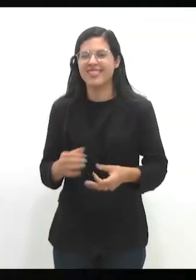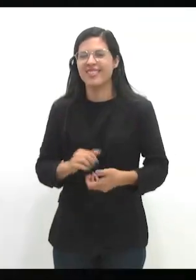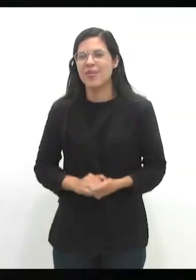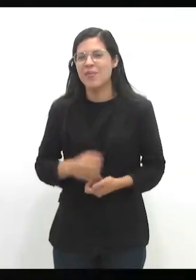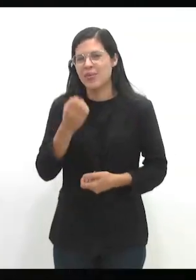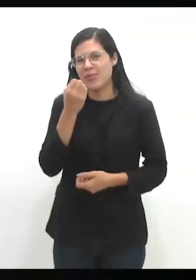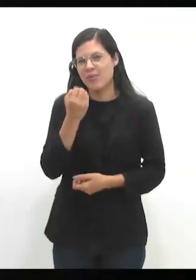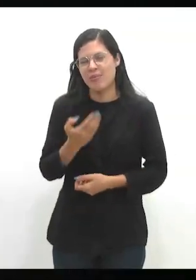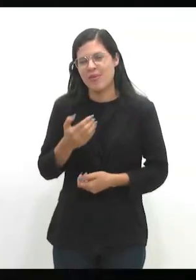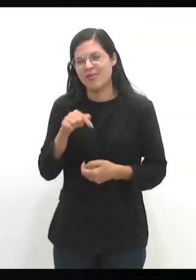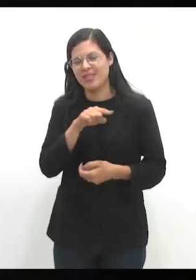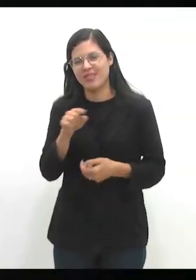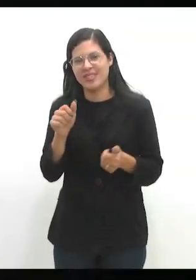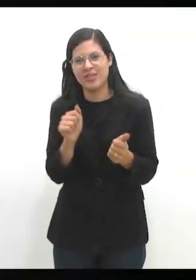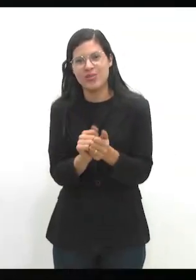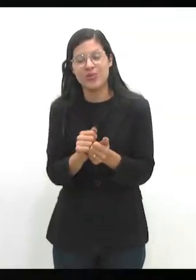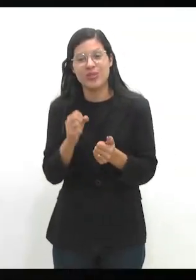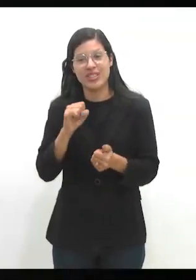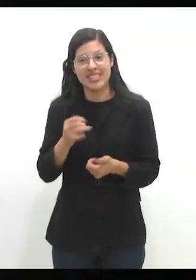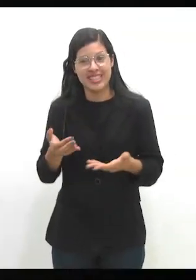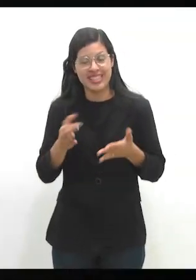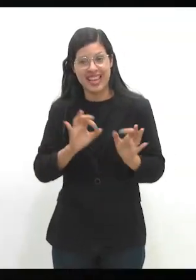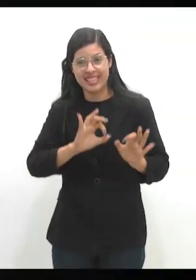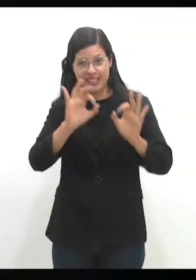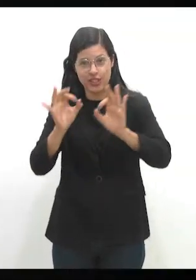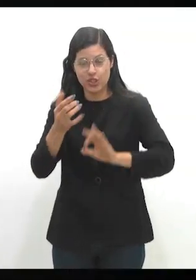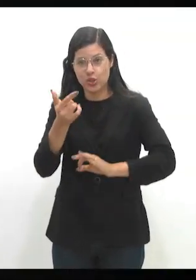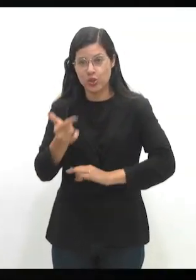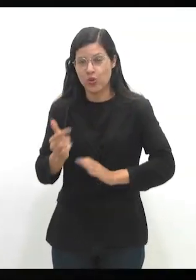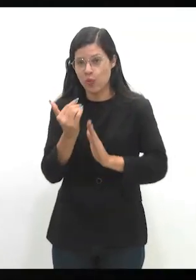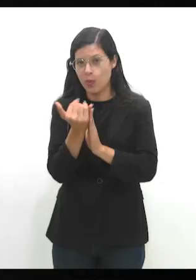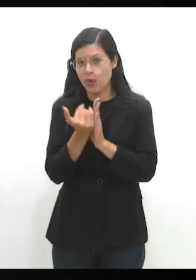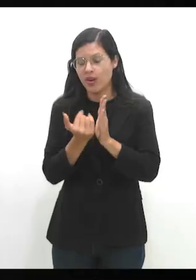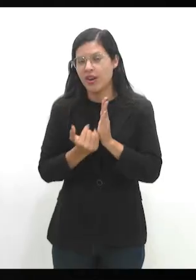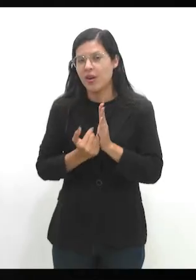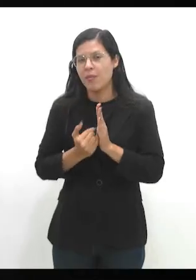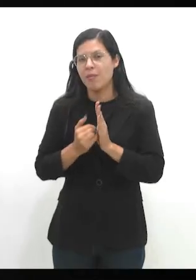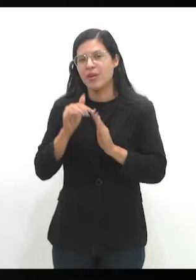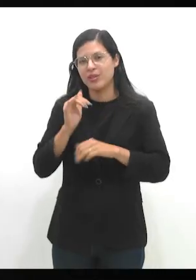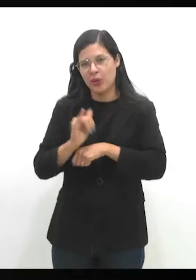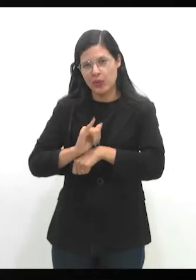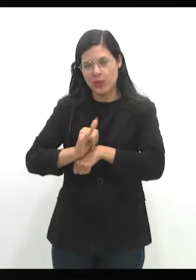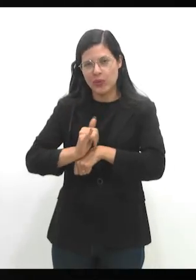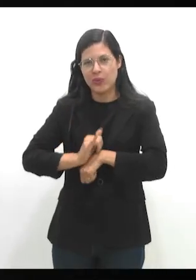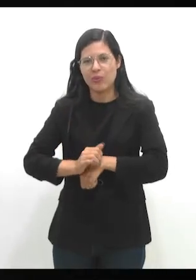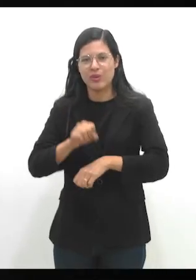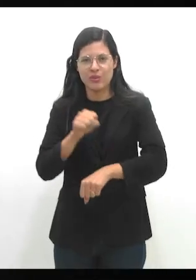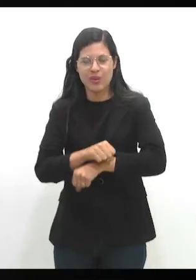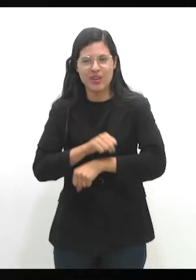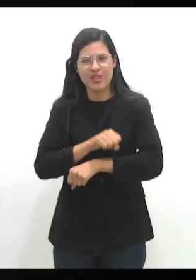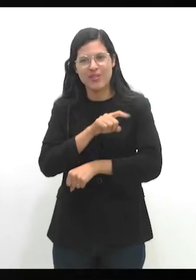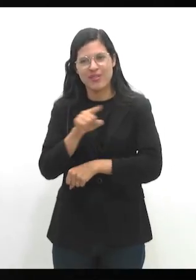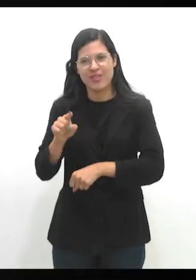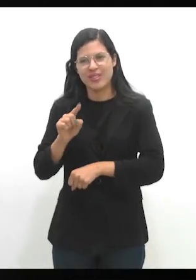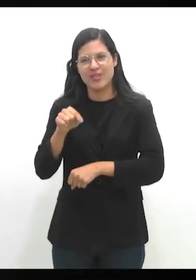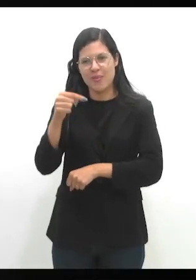sua companhia. É muito bom ter vocês por aqui. Se quiser rever qualquer dos nossos programas, é só acessar o YouTube.